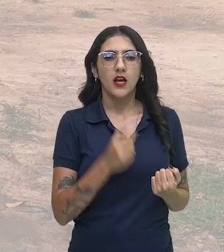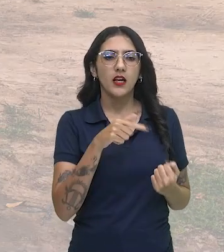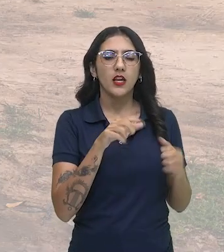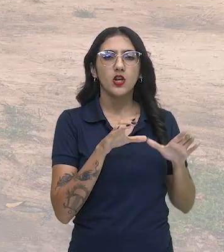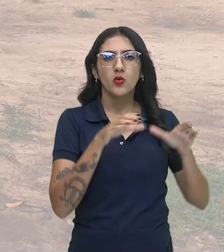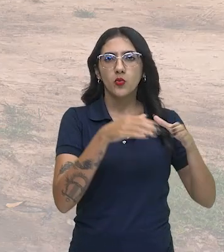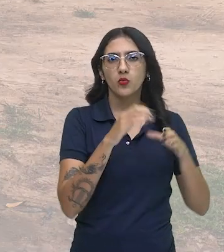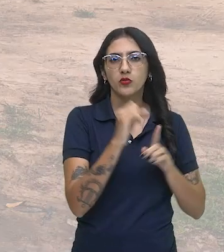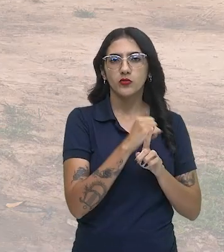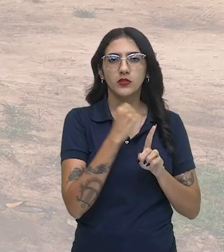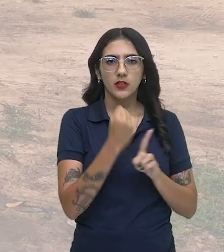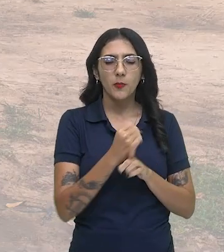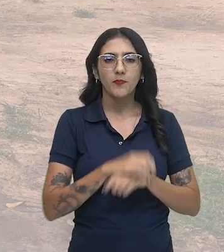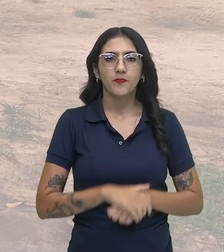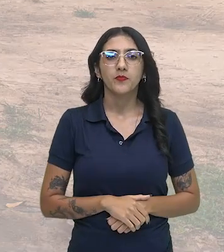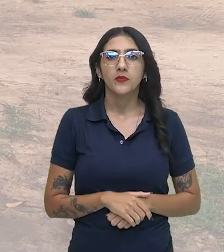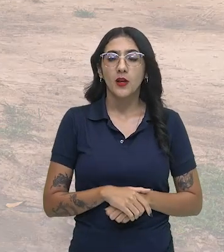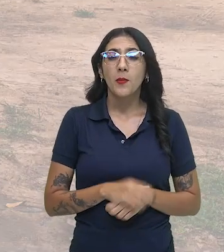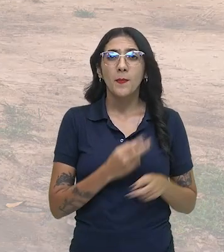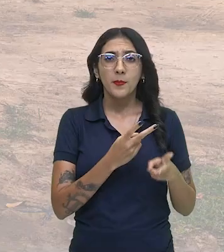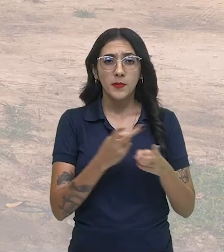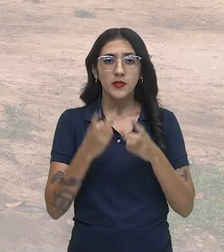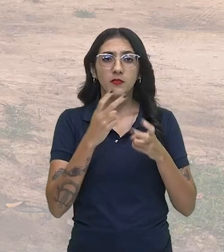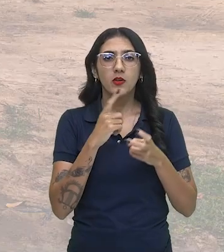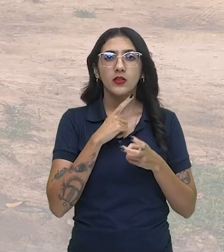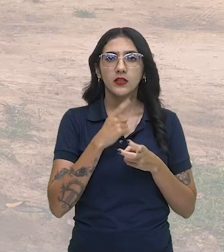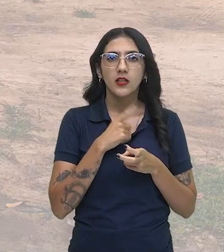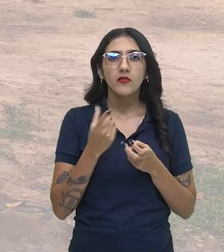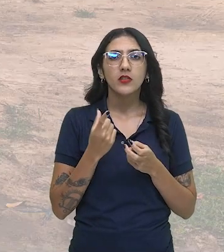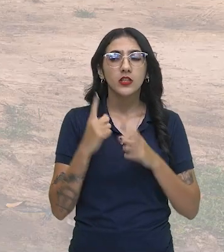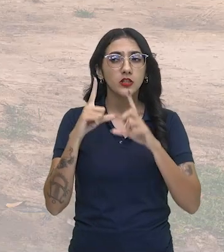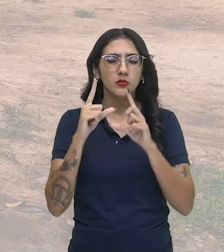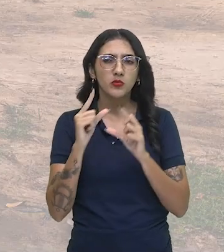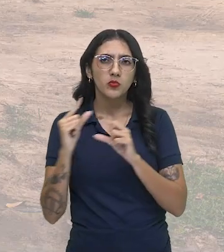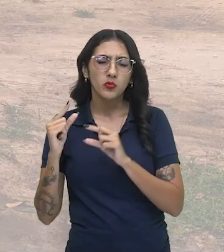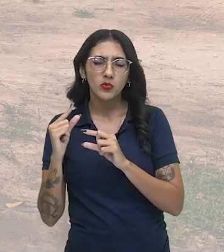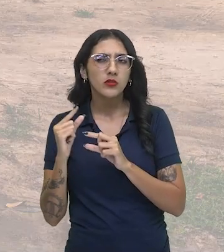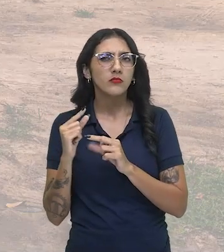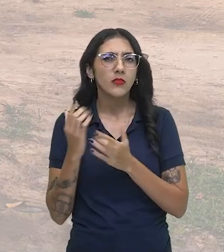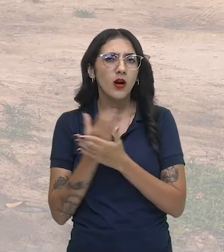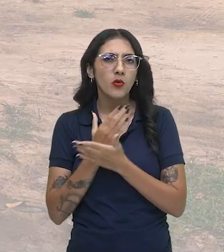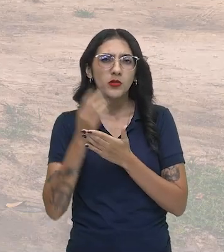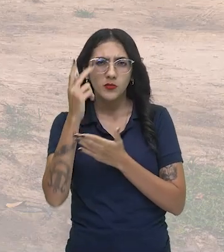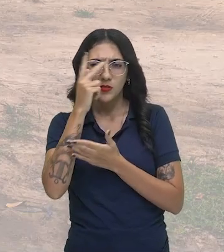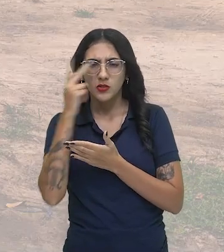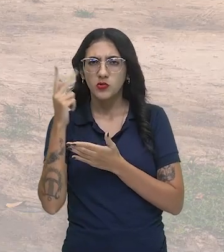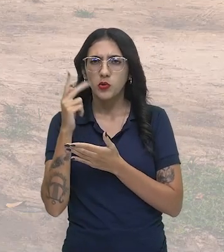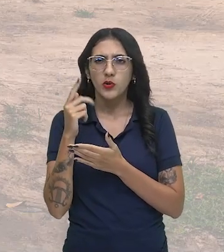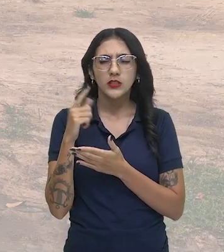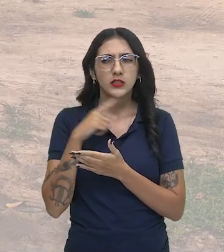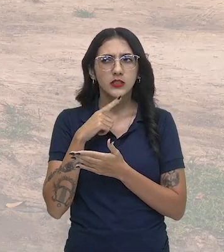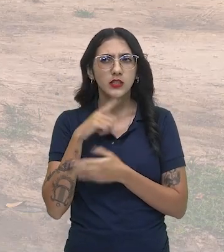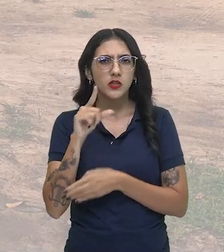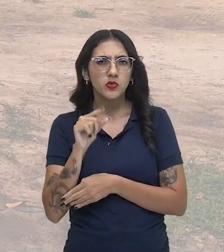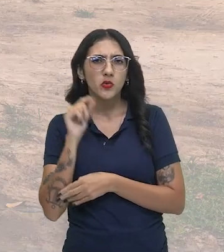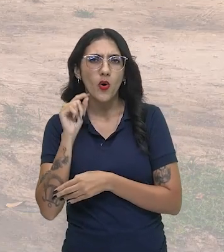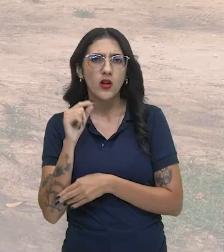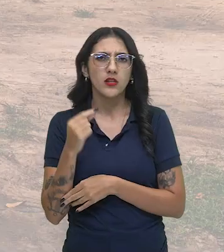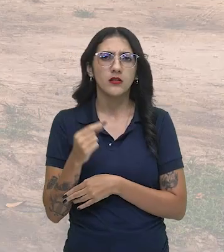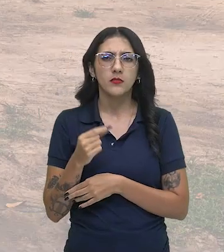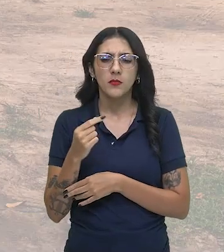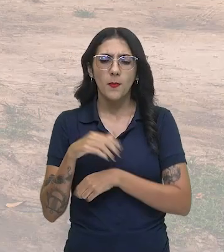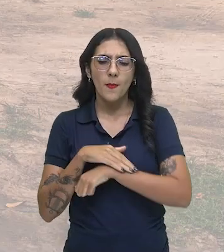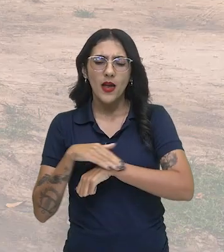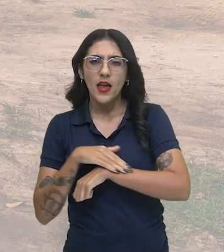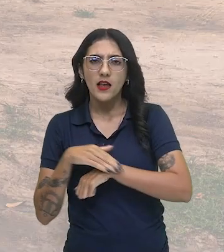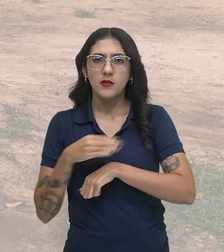censo. houve um aumento, né? Houve uma diminuição daqueles que se declaravam brancos, né? Pardos também. E aí os pardos